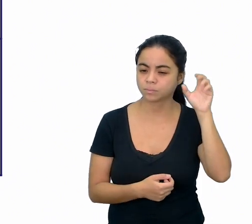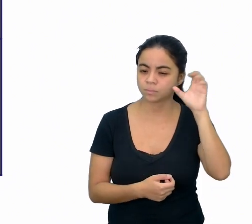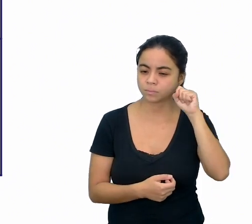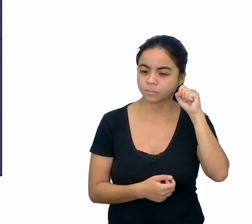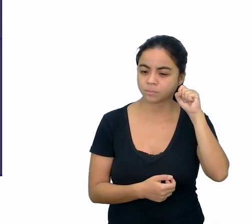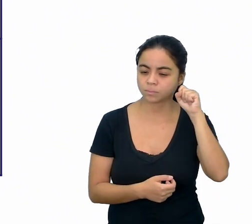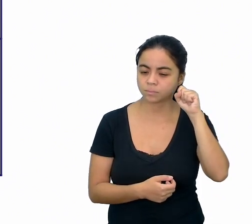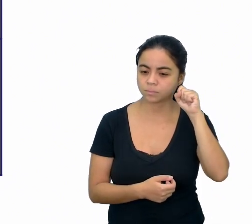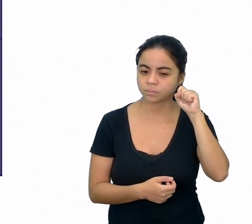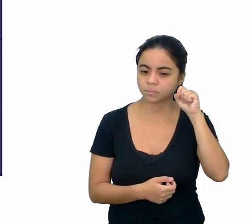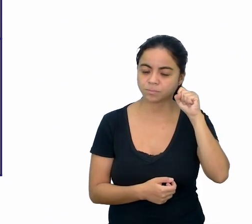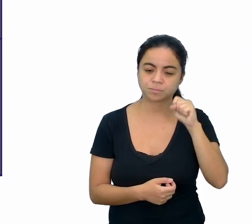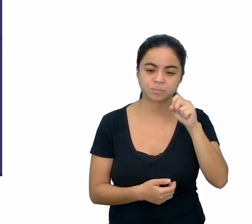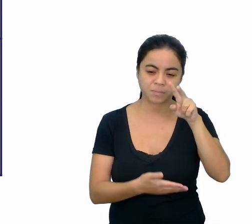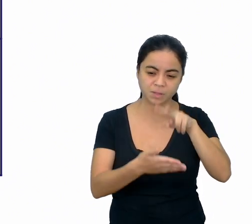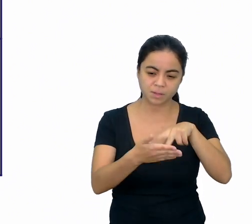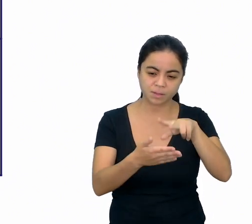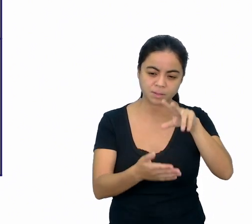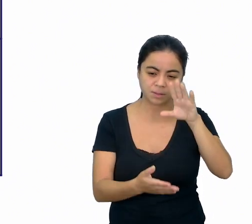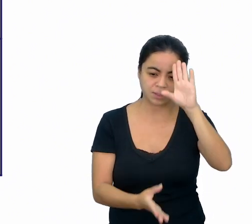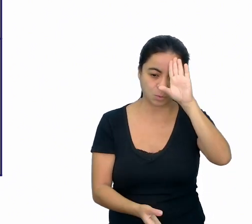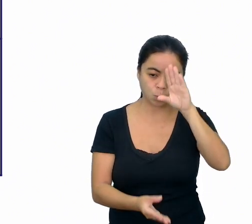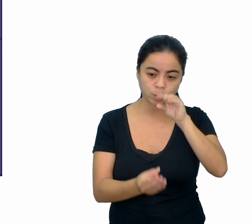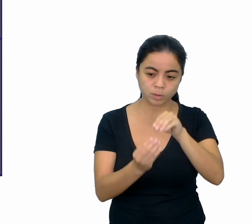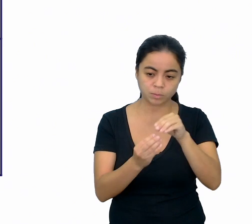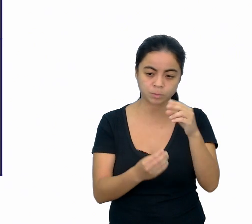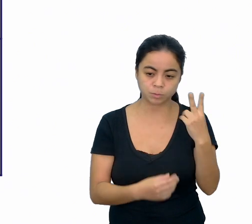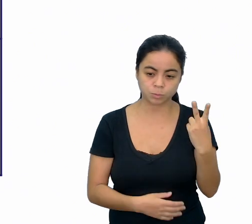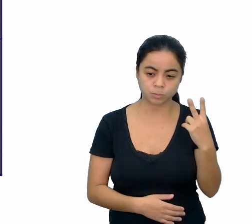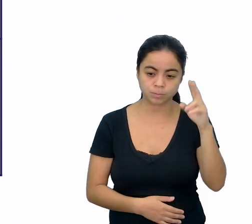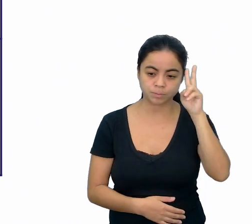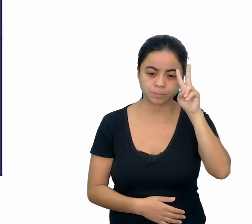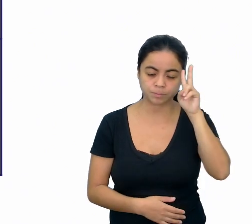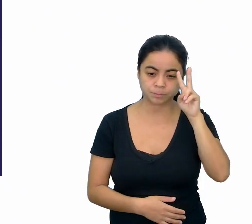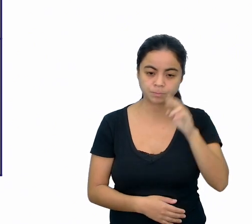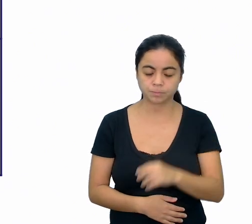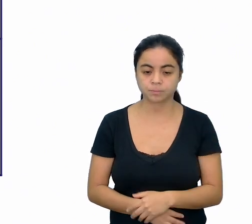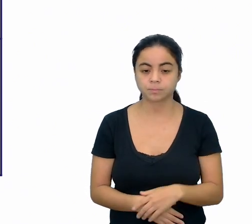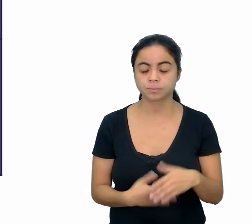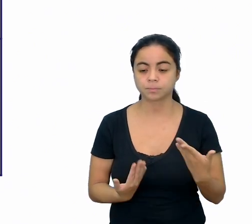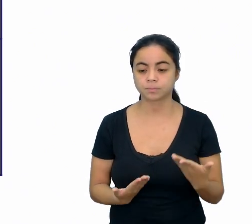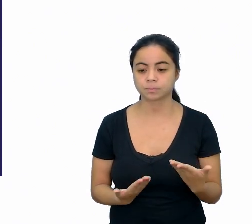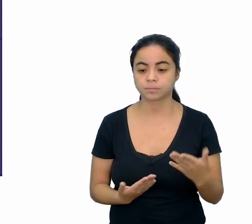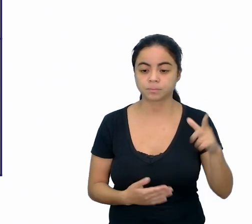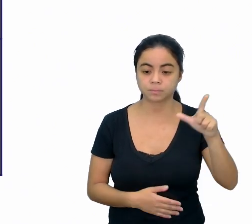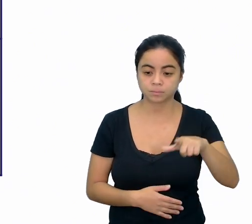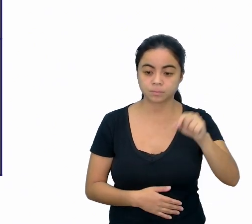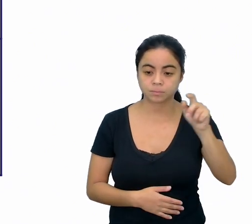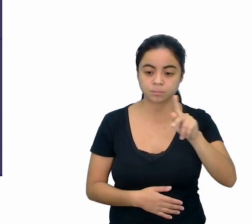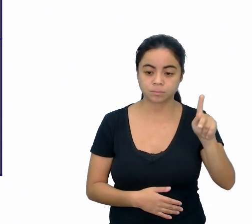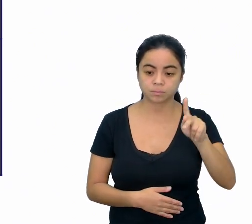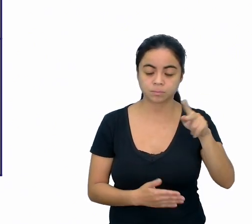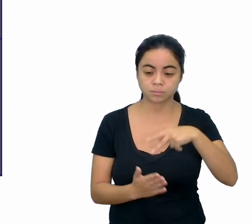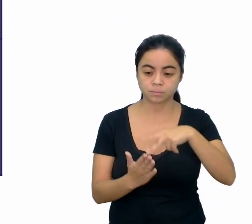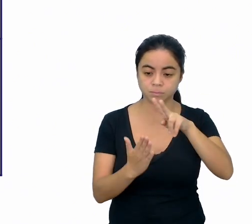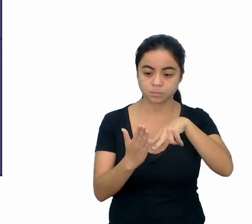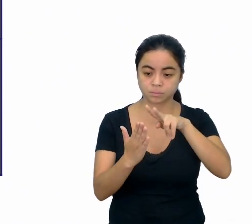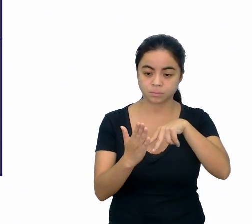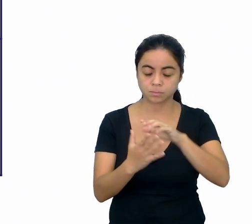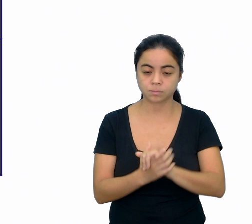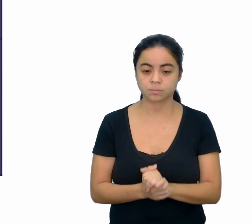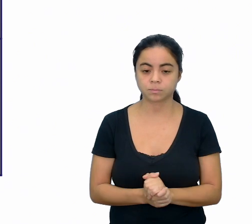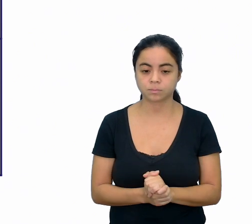2 contos e deverão escolher qual deles querem que o professor leia. A escolha da turma deve